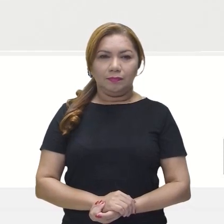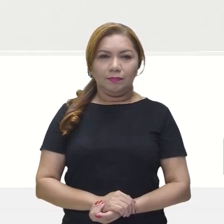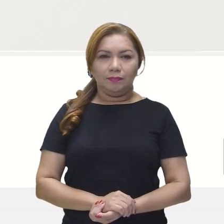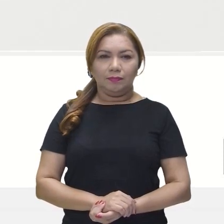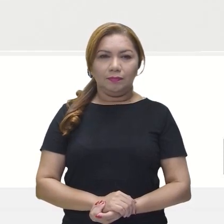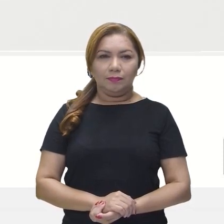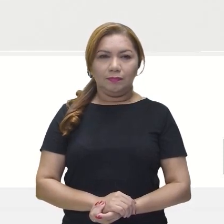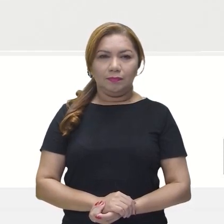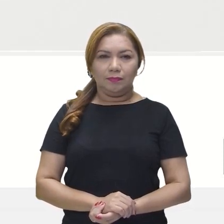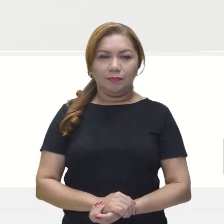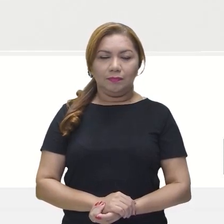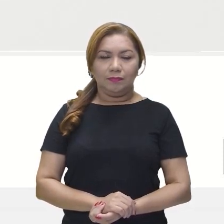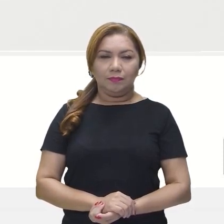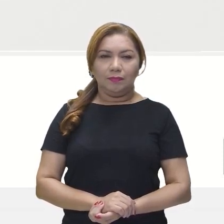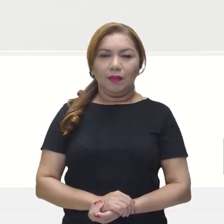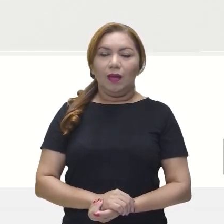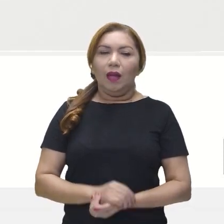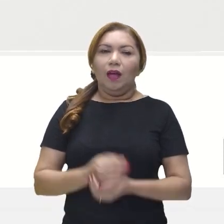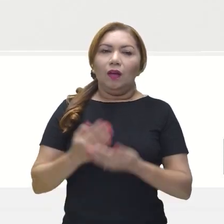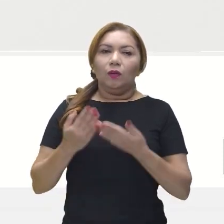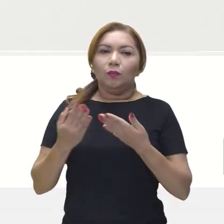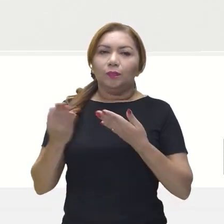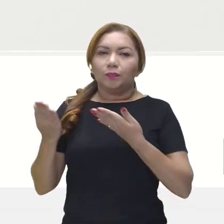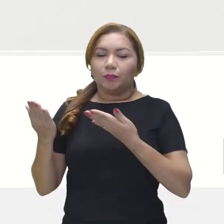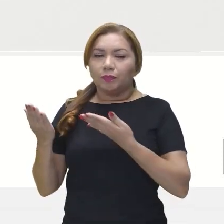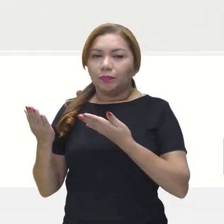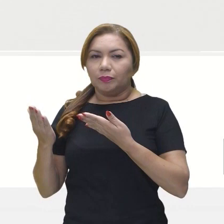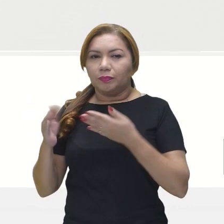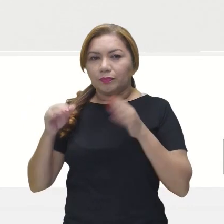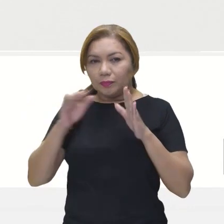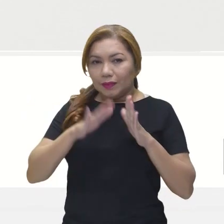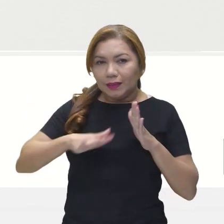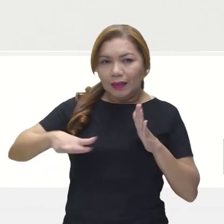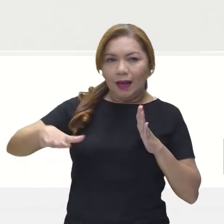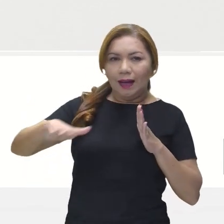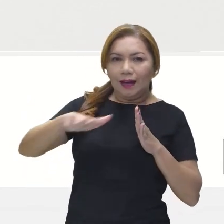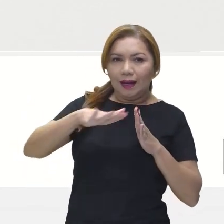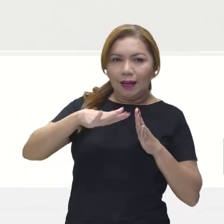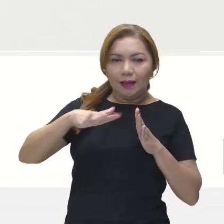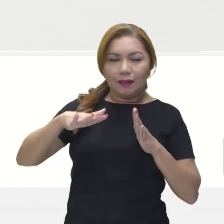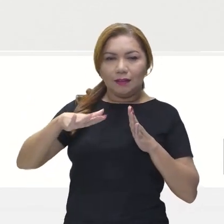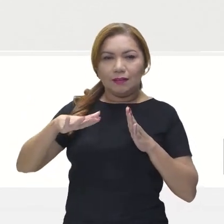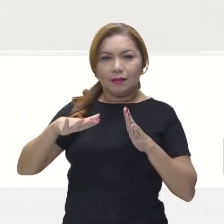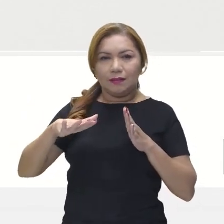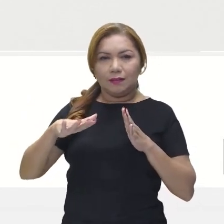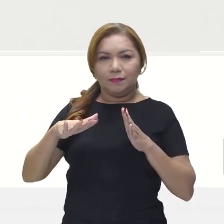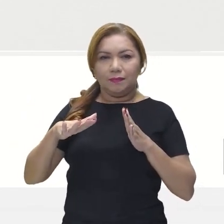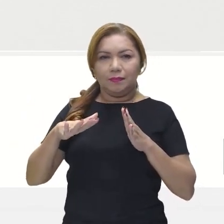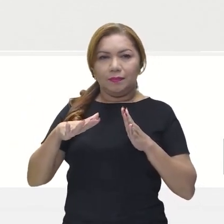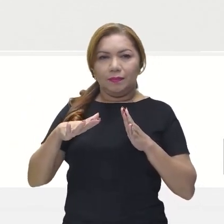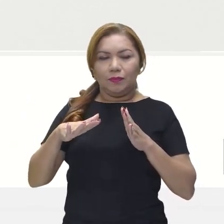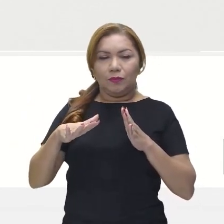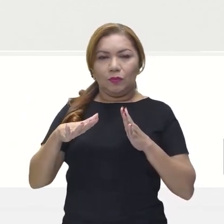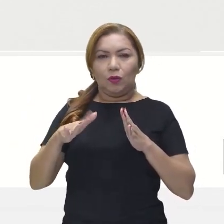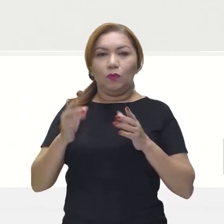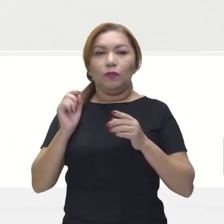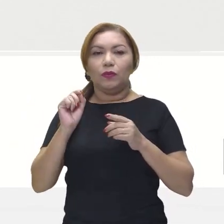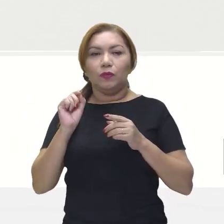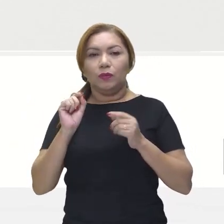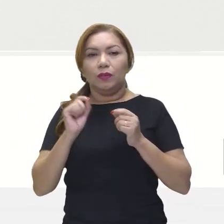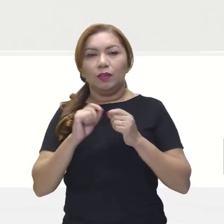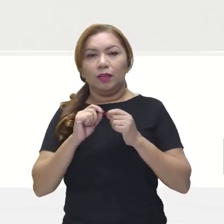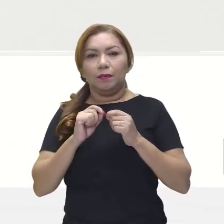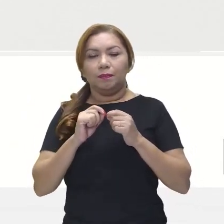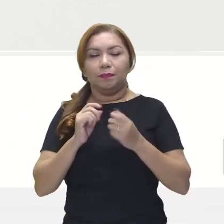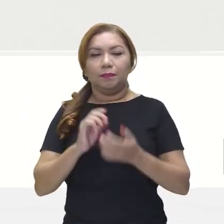como são áreas de duas figuras planas interligadas aí, a gente vai fazer o seguinte.